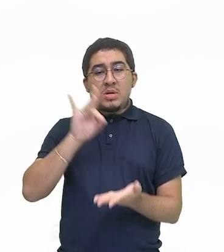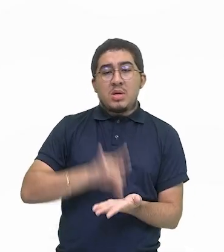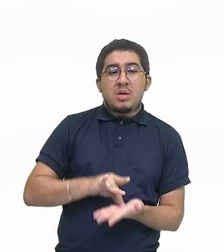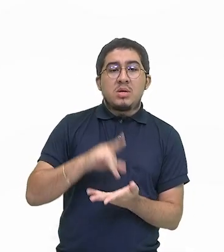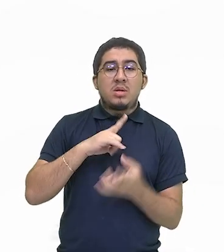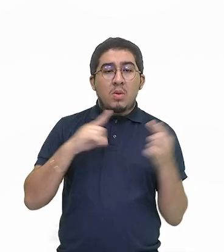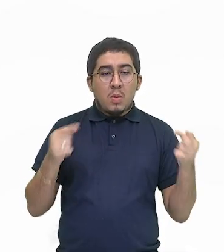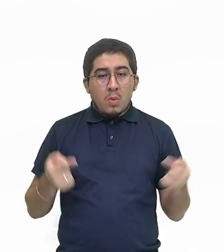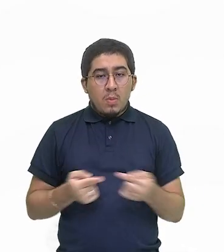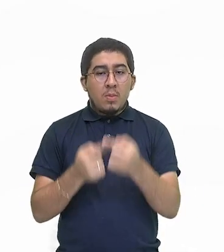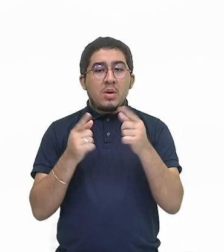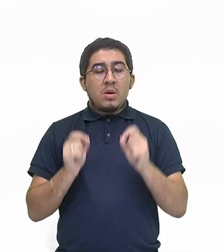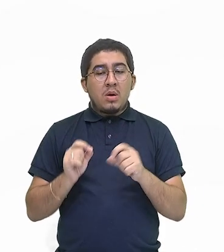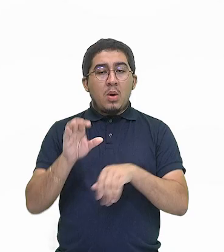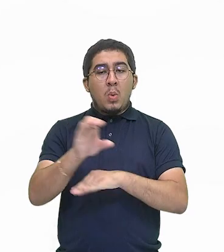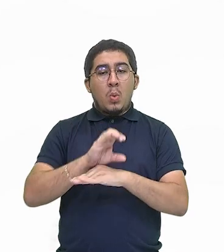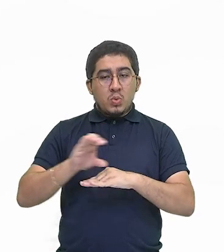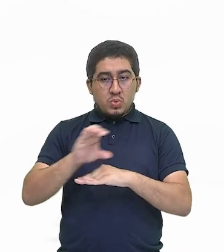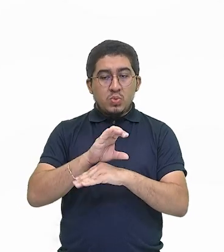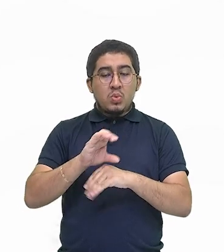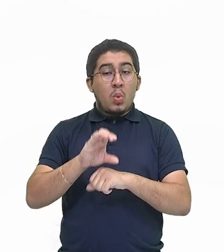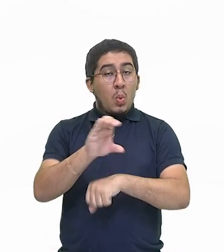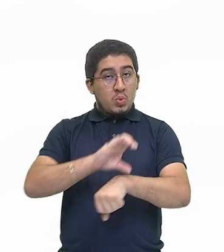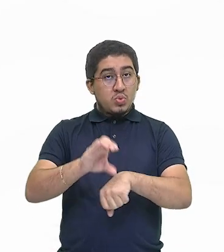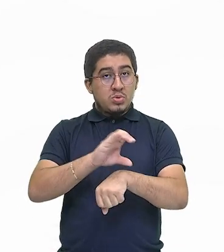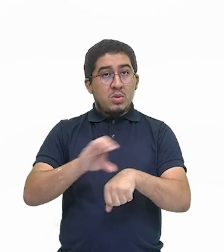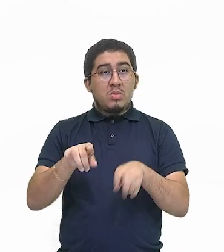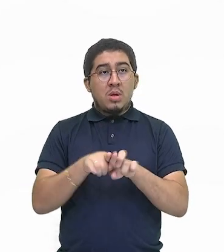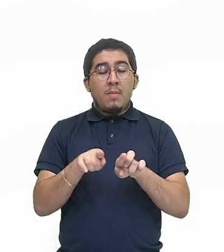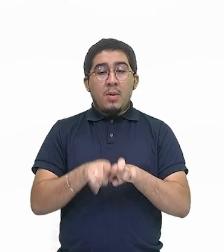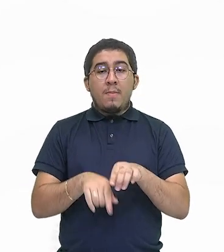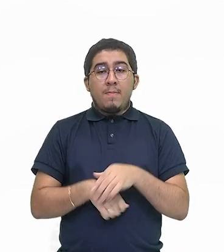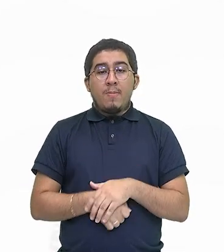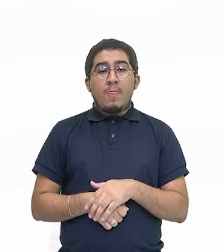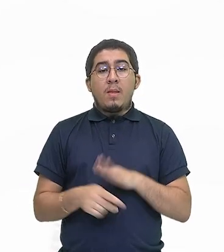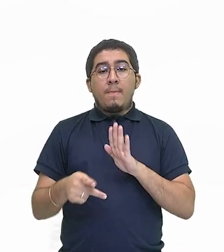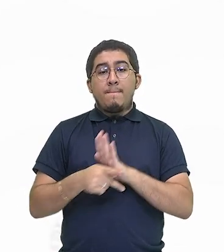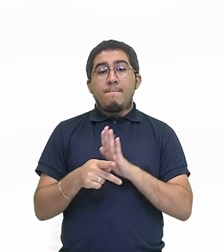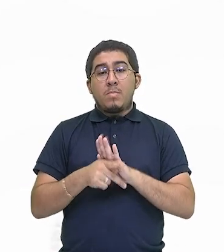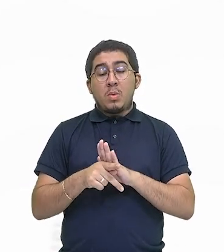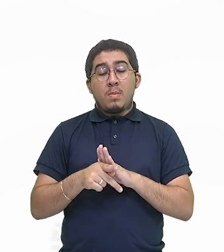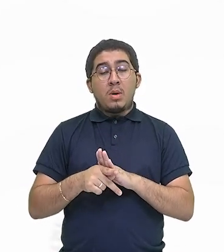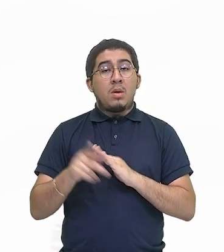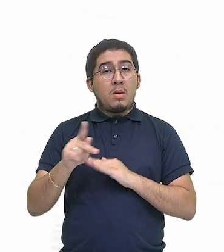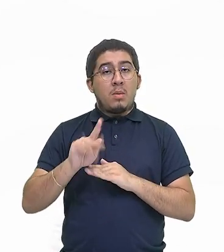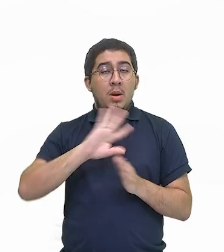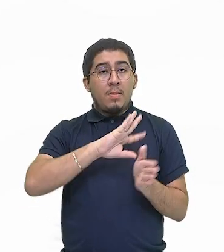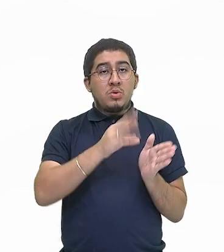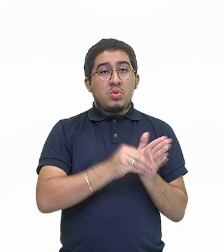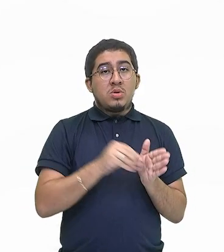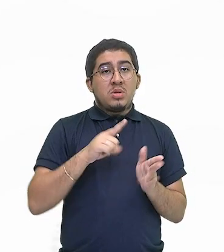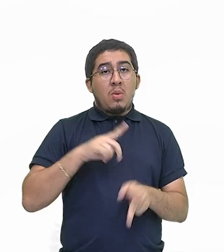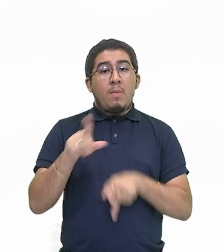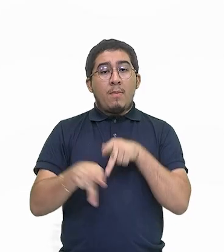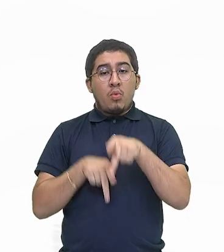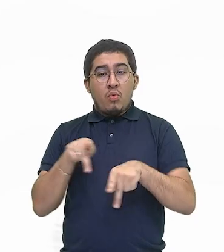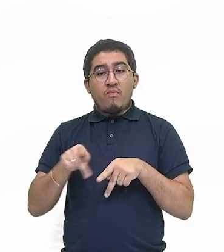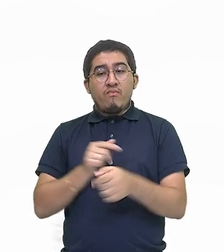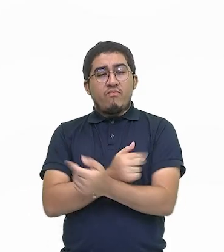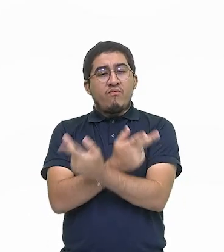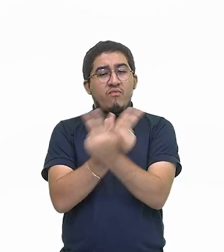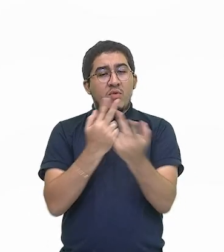reforço constitucional e, na Amazônia, garante aos povos originários